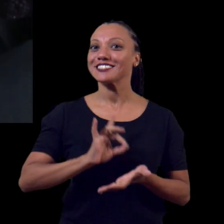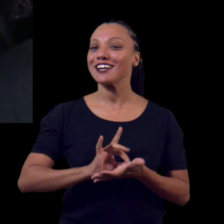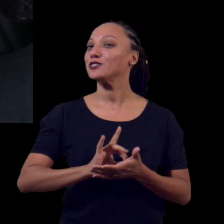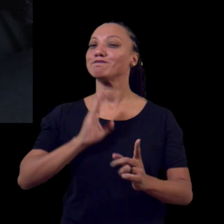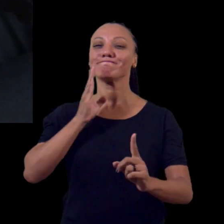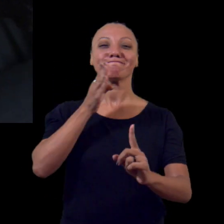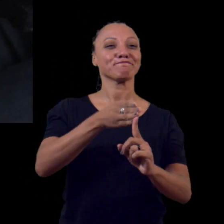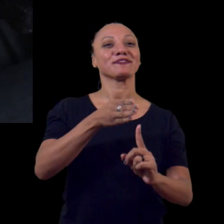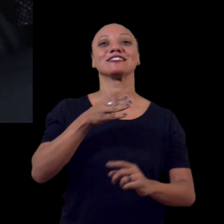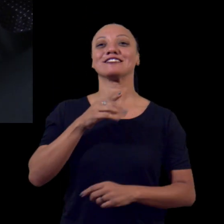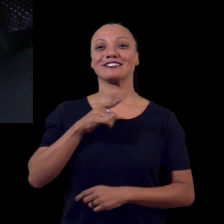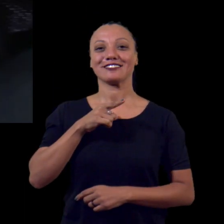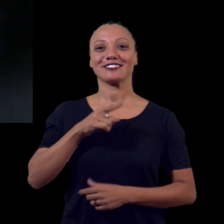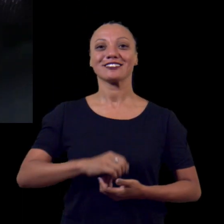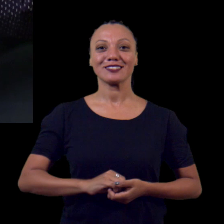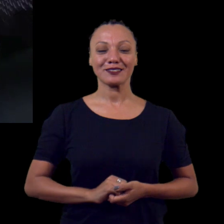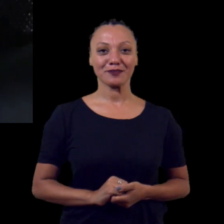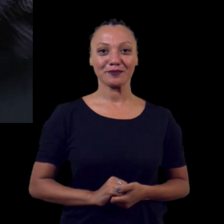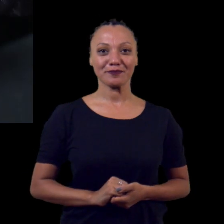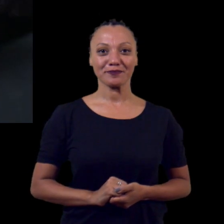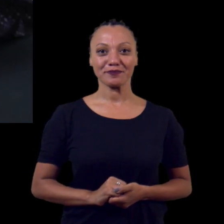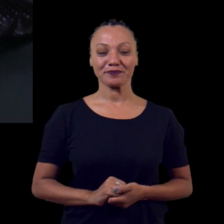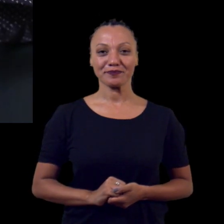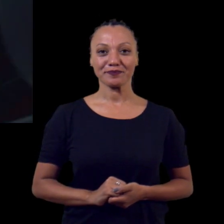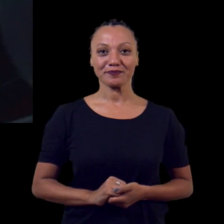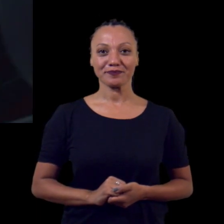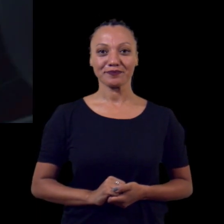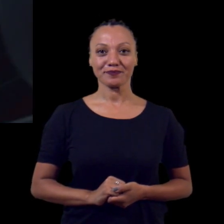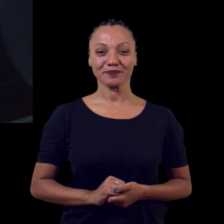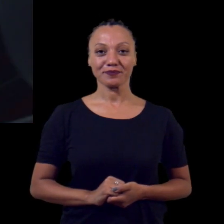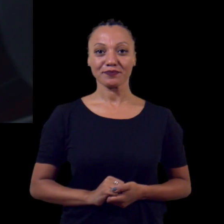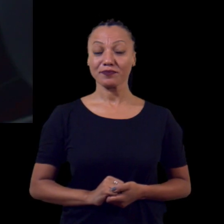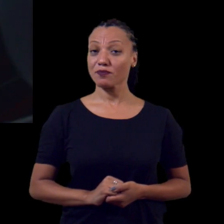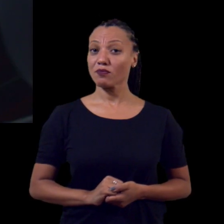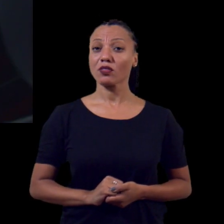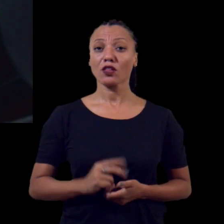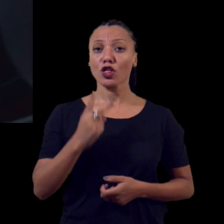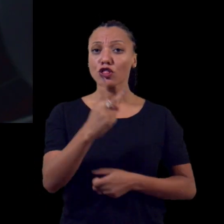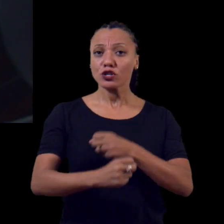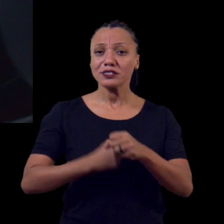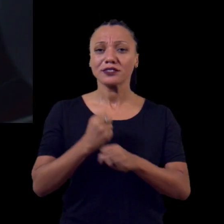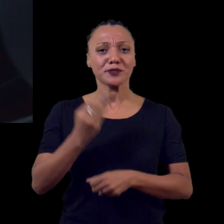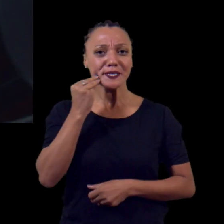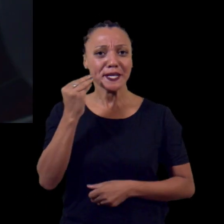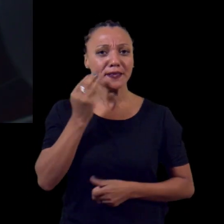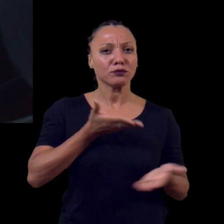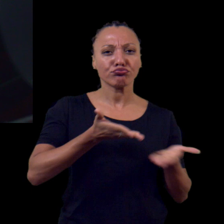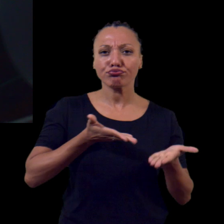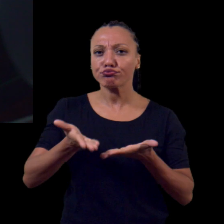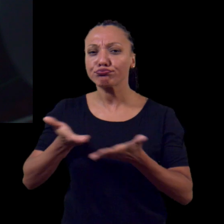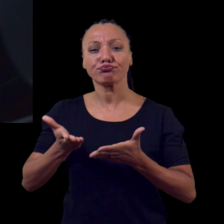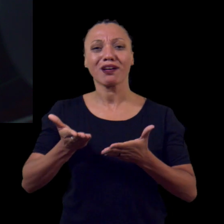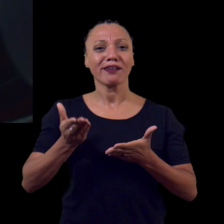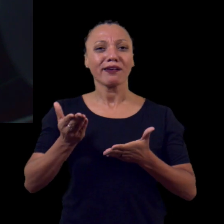Estava há mais de 2 anos me dedicando a diversos tratamentos para tentar curar ou ao menos deter o avanço da doença. Eu queria fazer algo